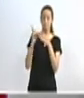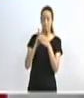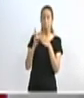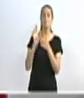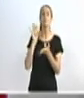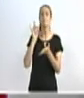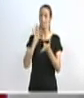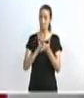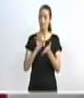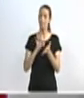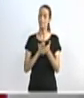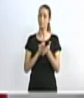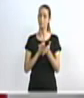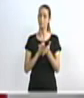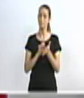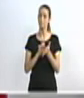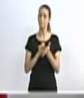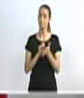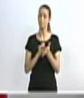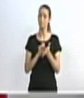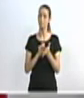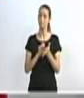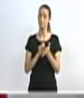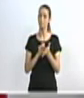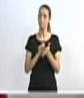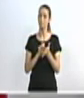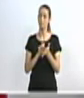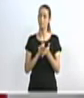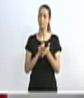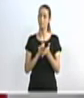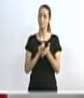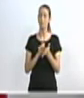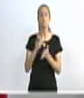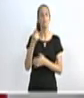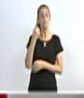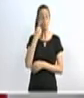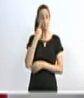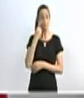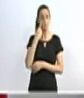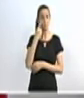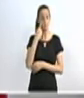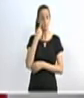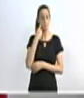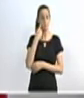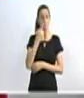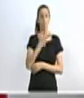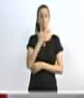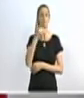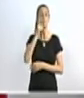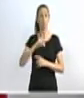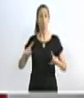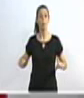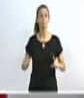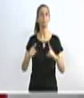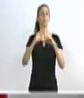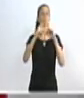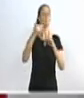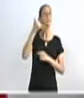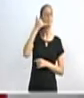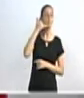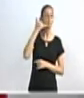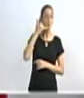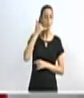relação direta com a facilidade que se tem de instalar torres,